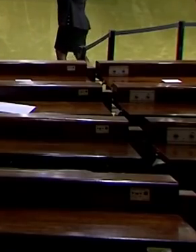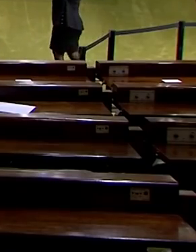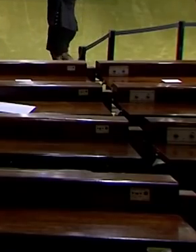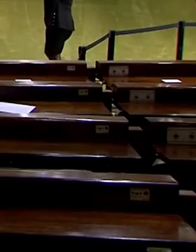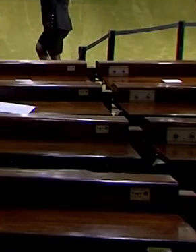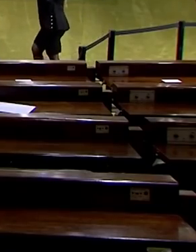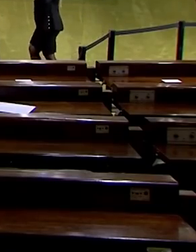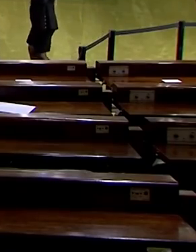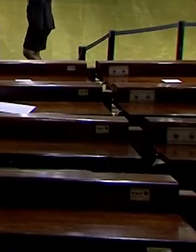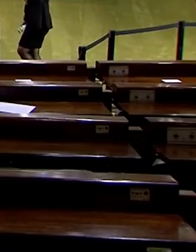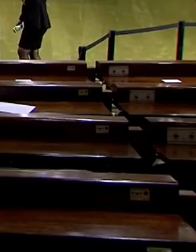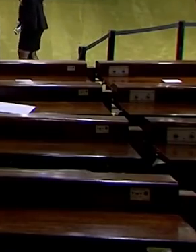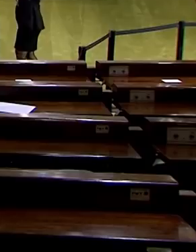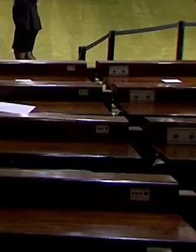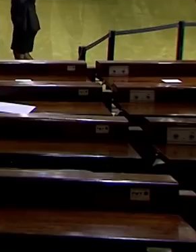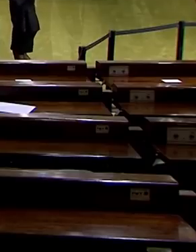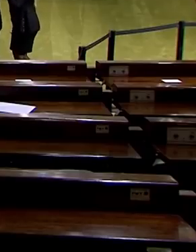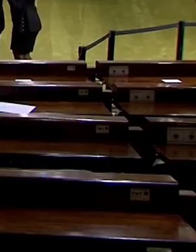mundo